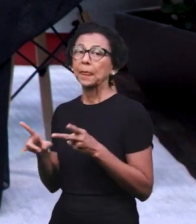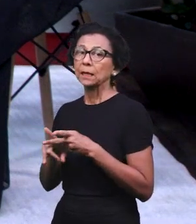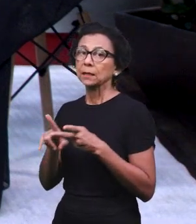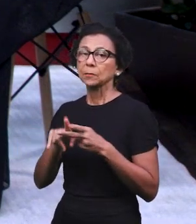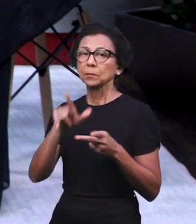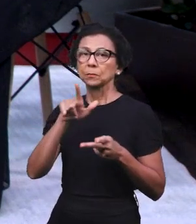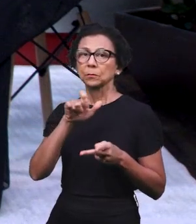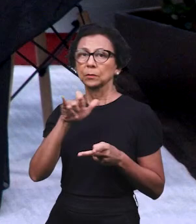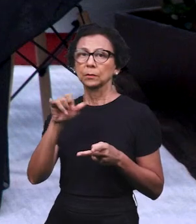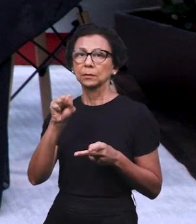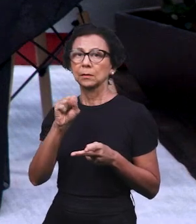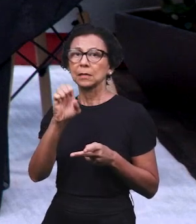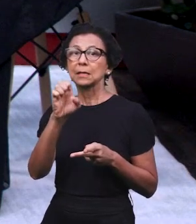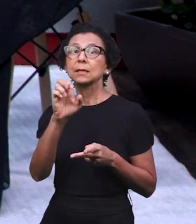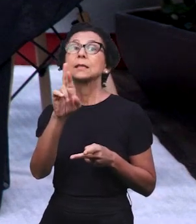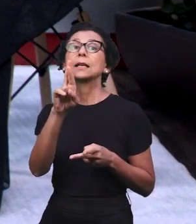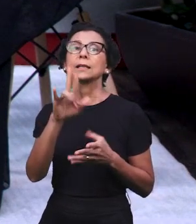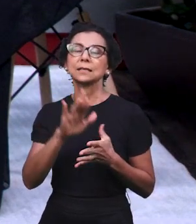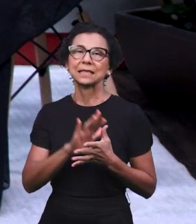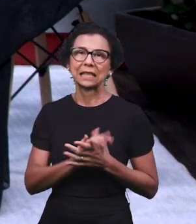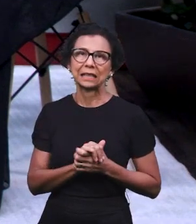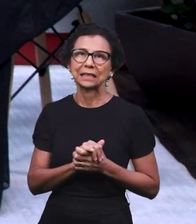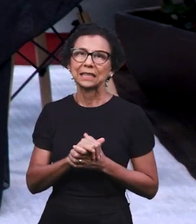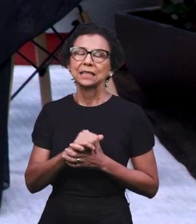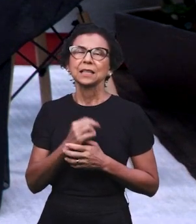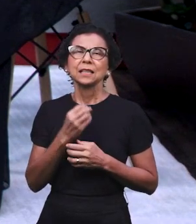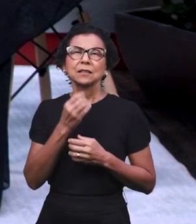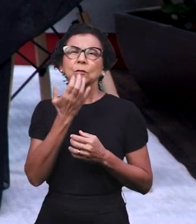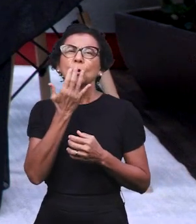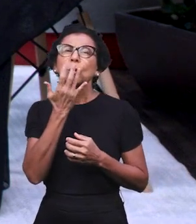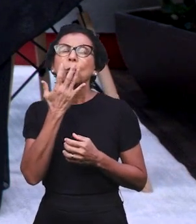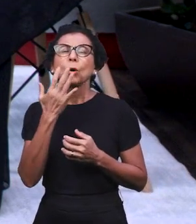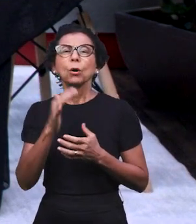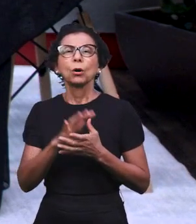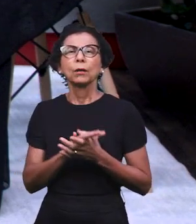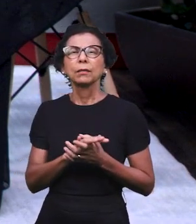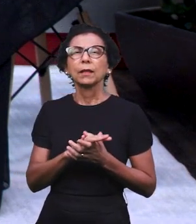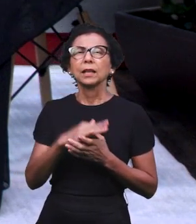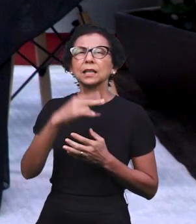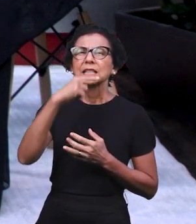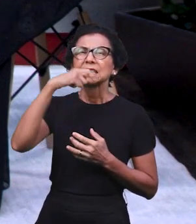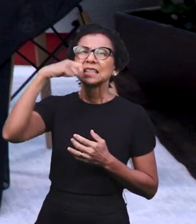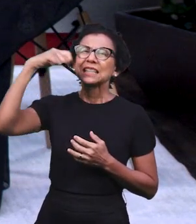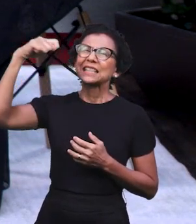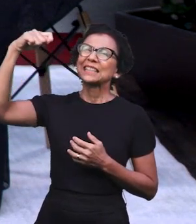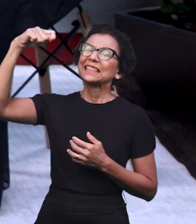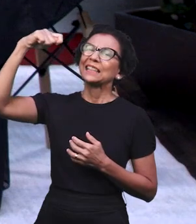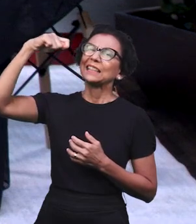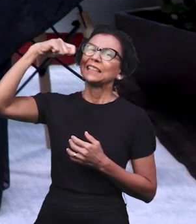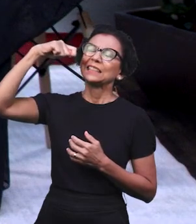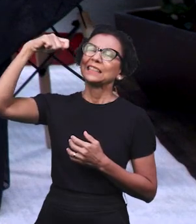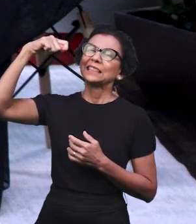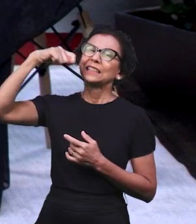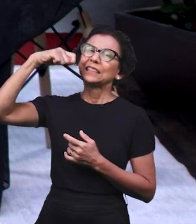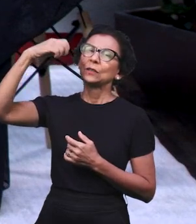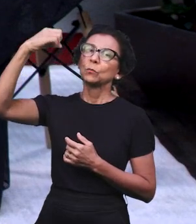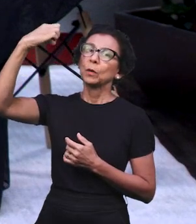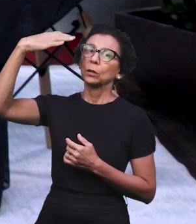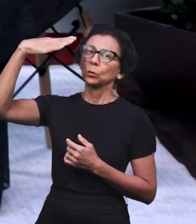é o melhor? Tem isso? Qual é o melhor, doutora? Na verdade, nós vamos observar o paciente como que